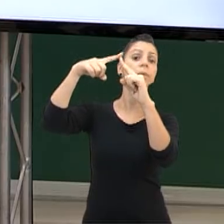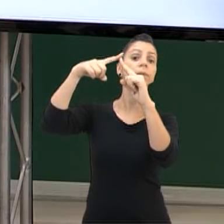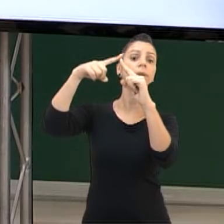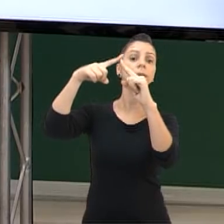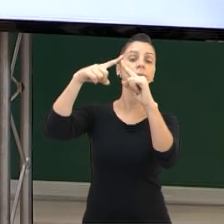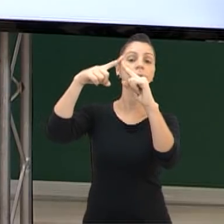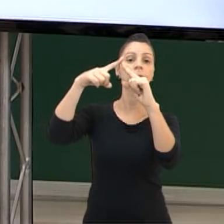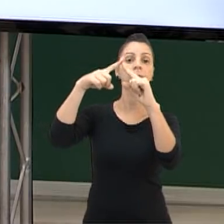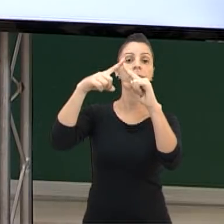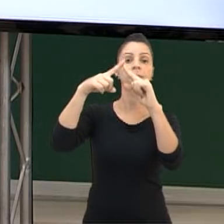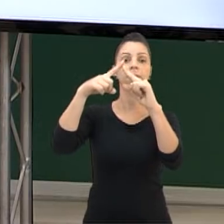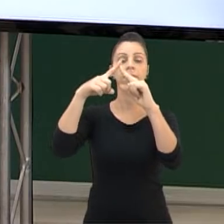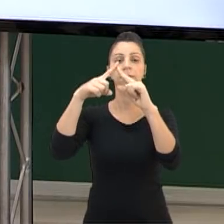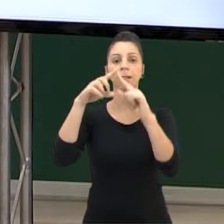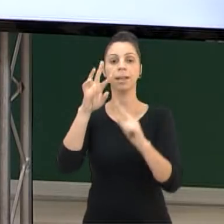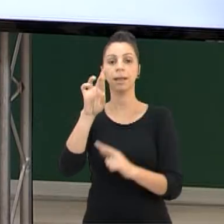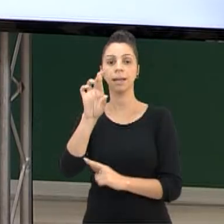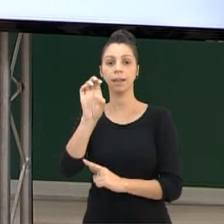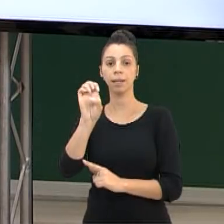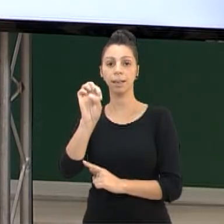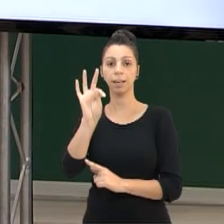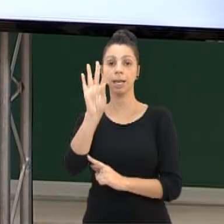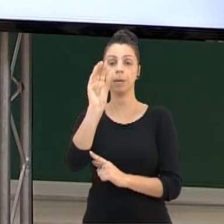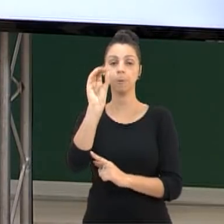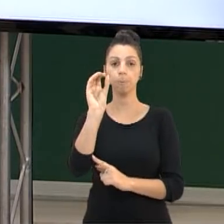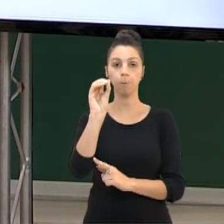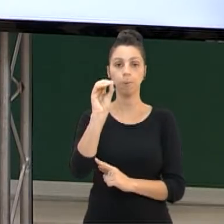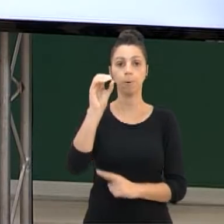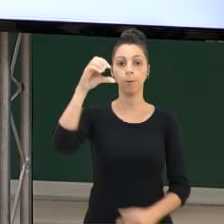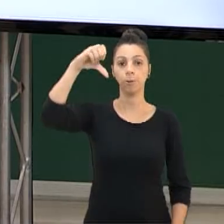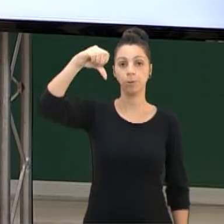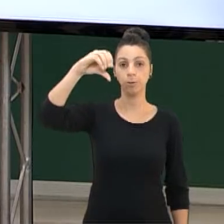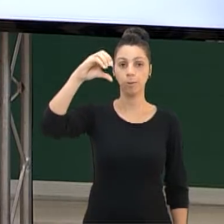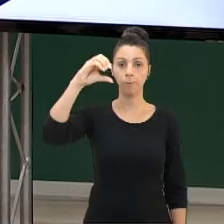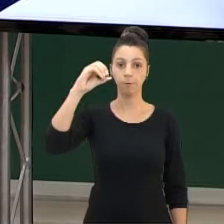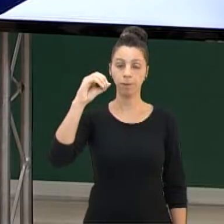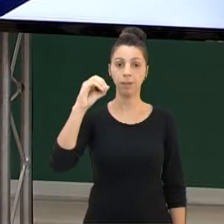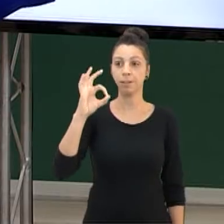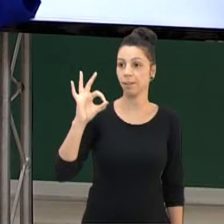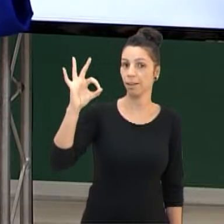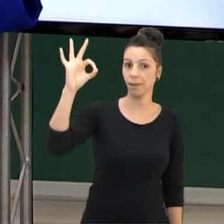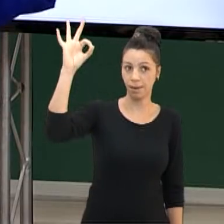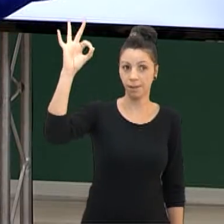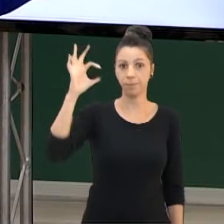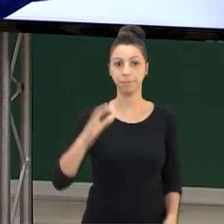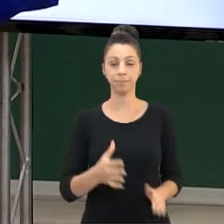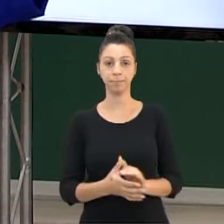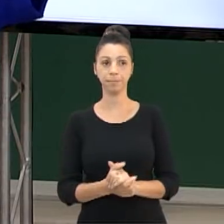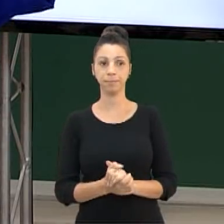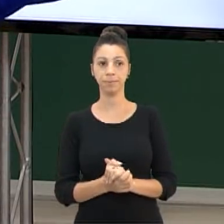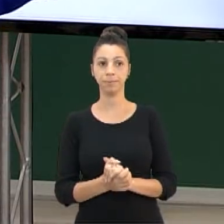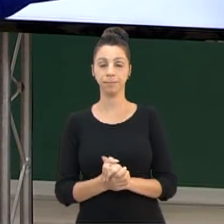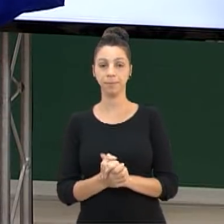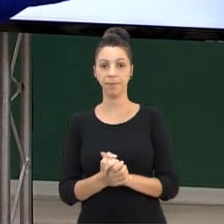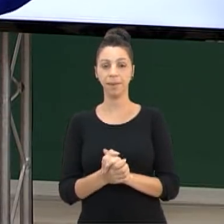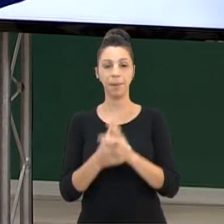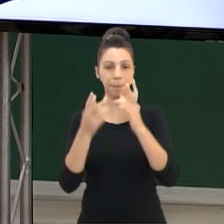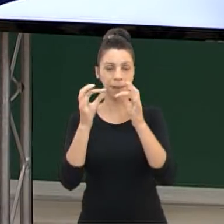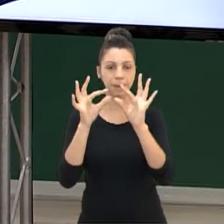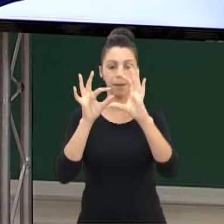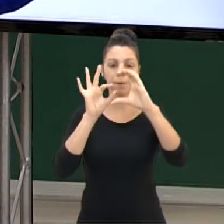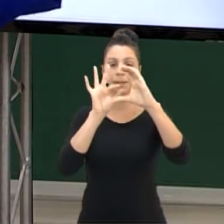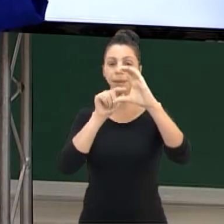observação, tá? É uma propriedade que a gente precisa observar. Ele cria, de certa forma, no raio aqui, ó, antes